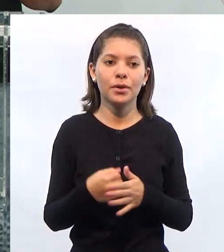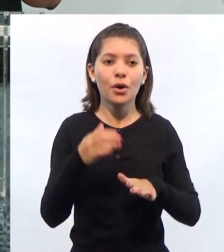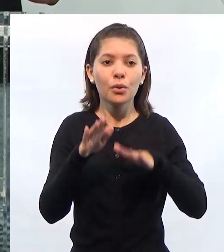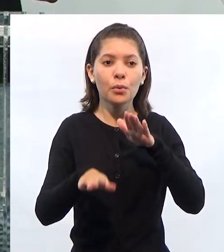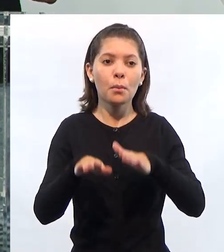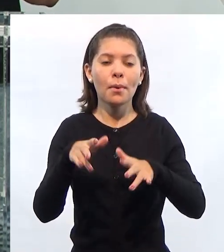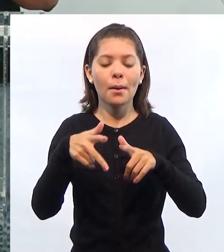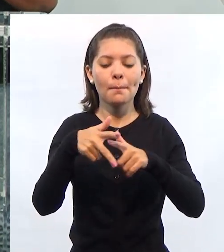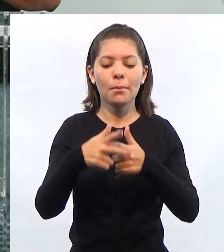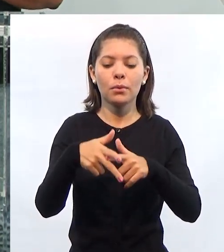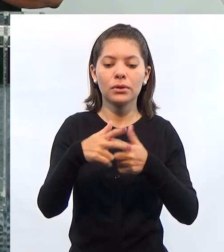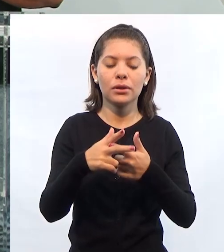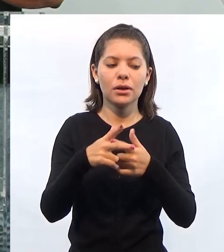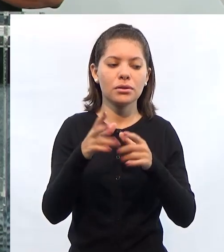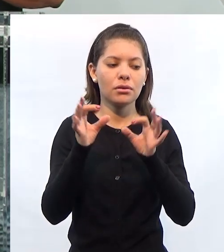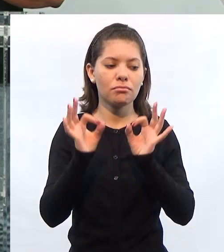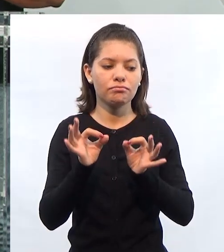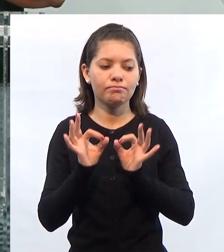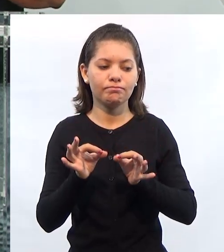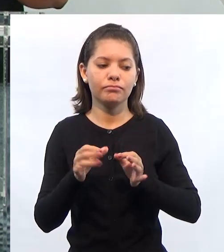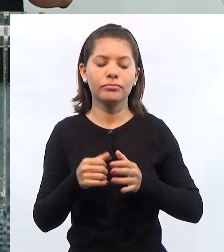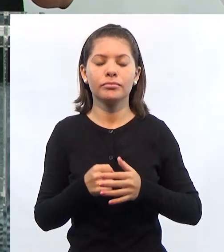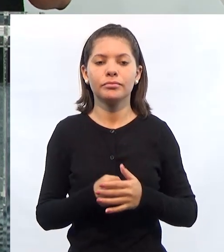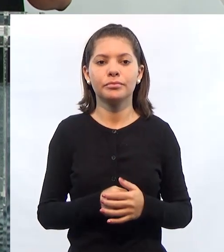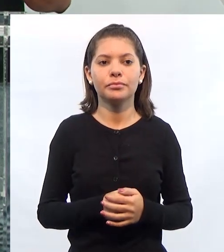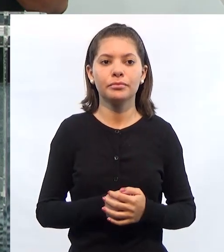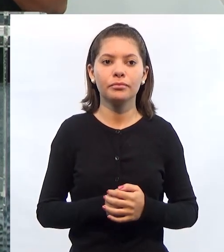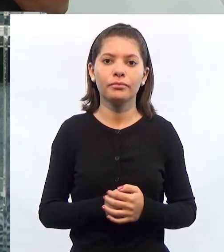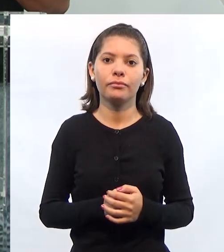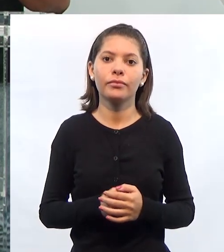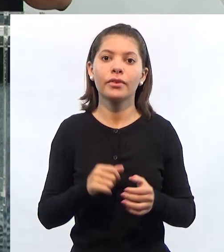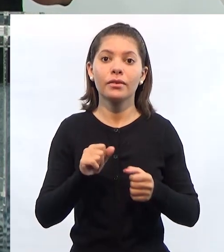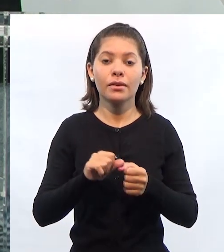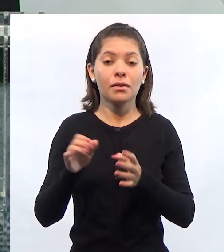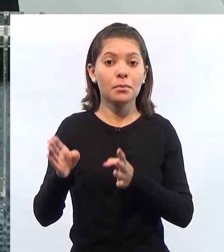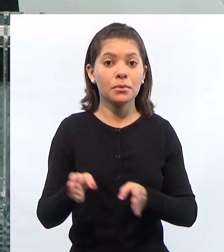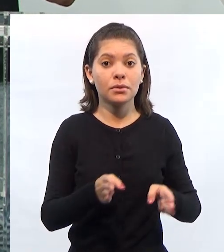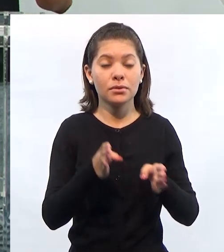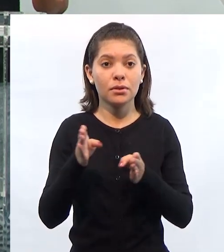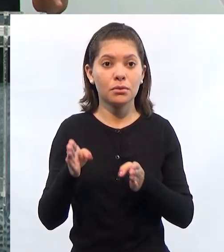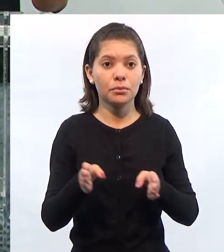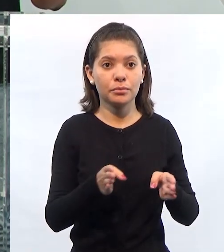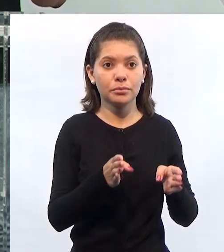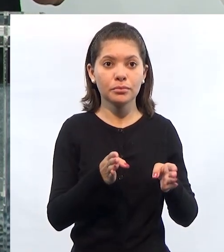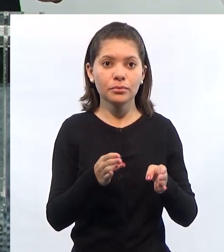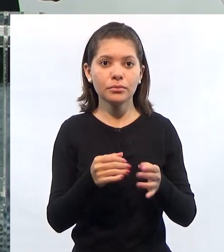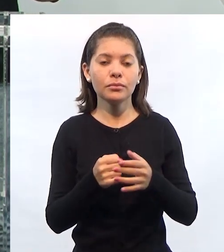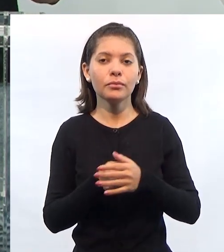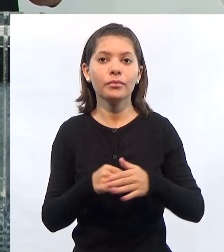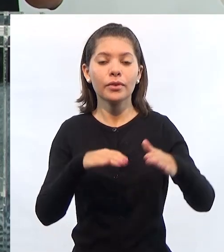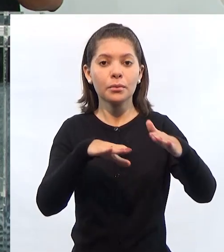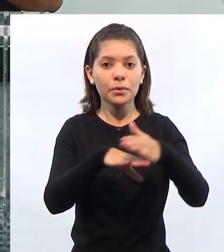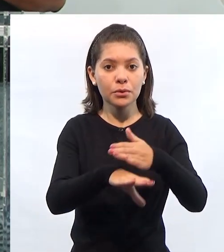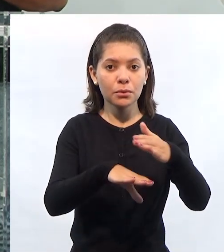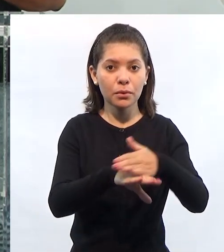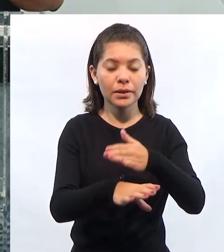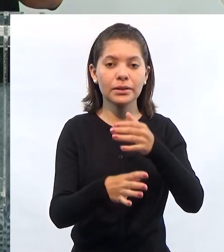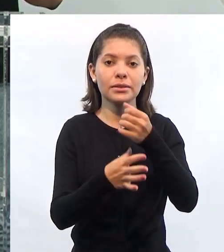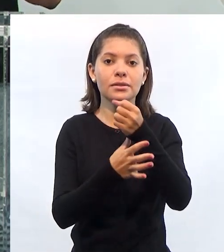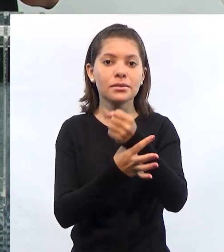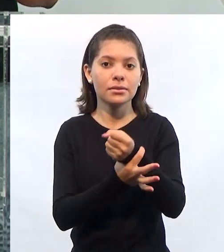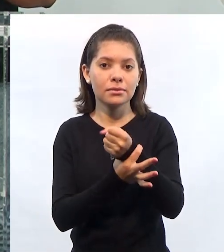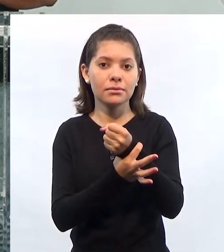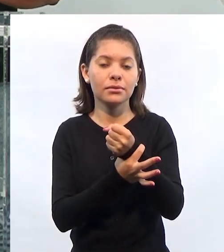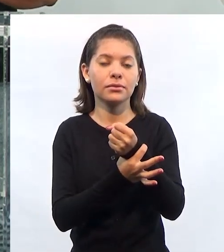alguma mudança, alguma adequação em alguma máquina, e aí isso vai fazer com que a produção flutue. Para isso eu tenho um estoque de